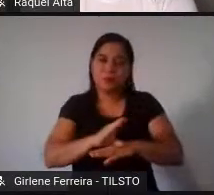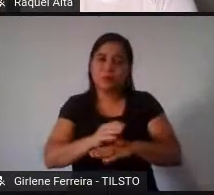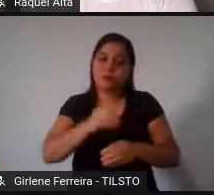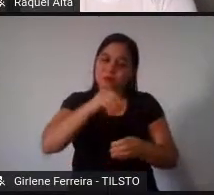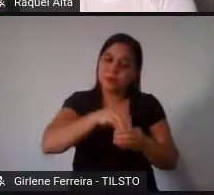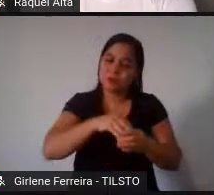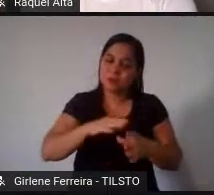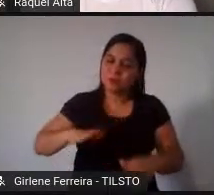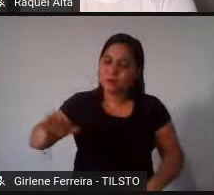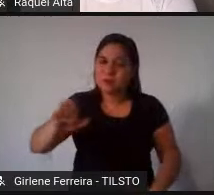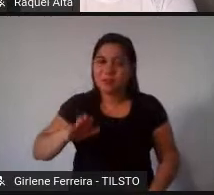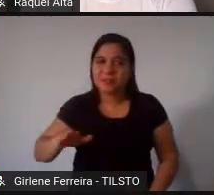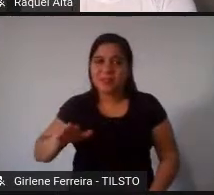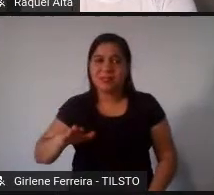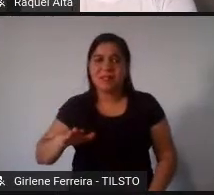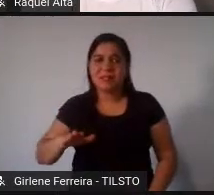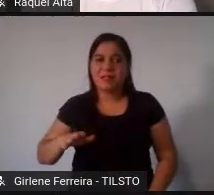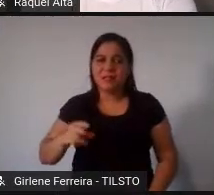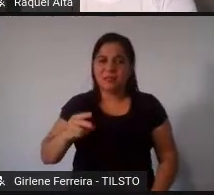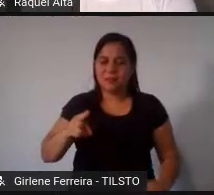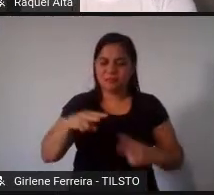consideradas masculinas ainda.